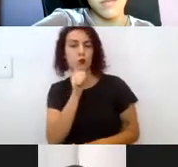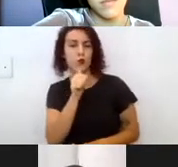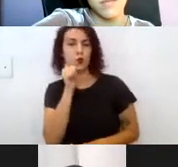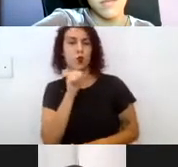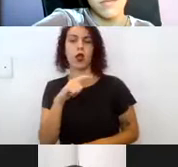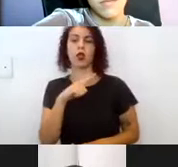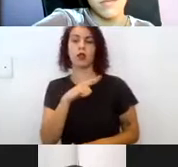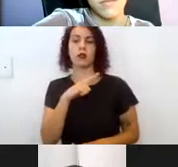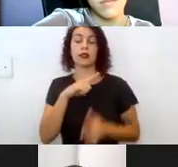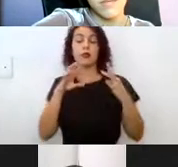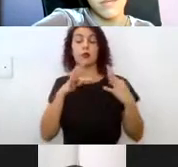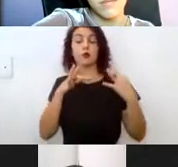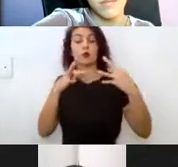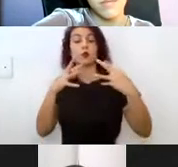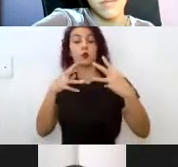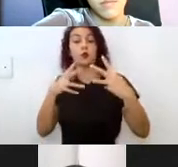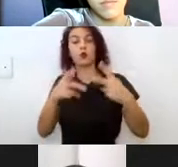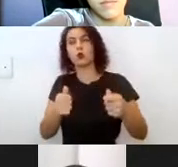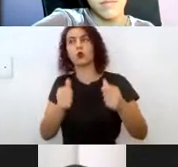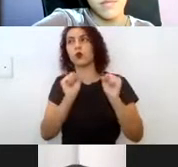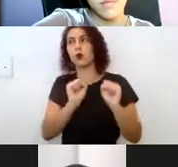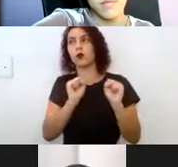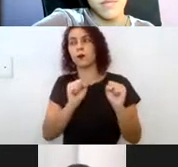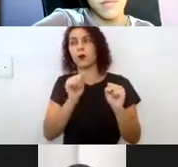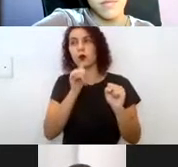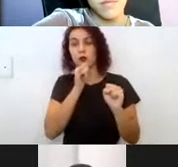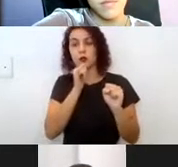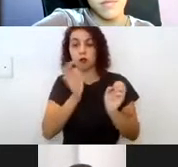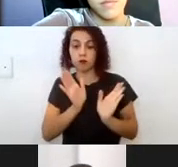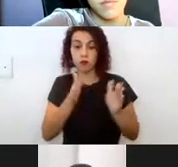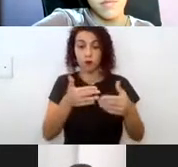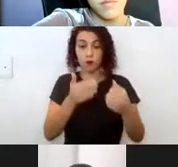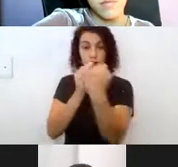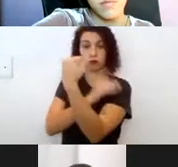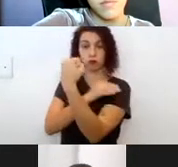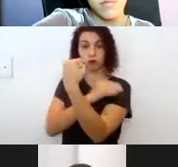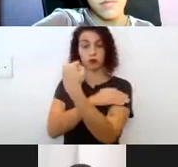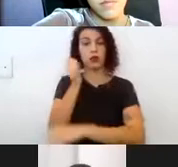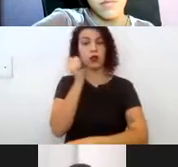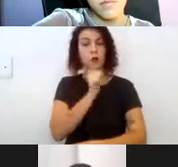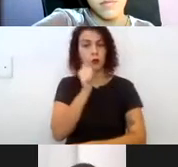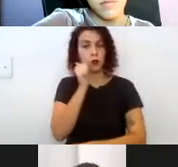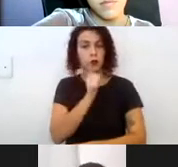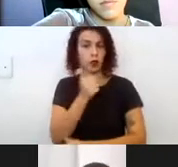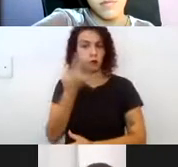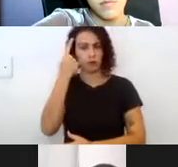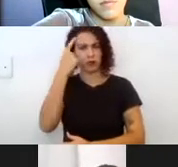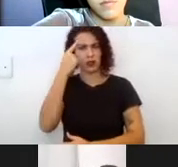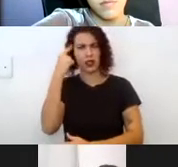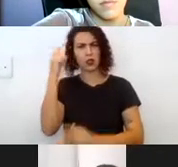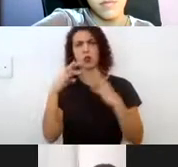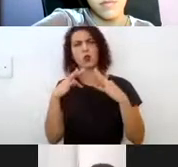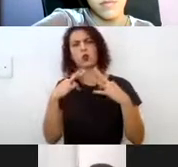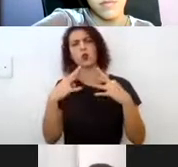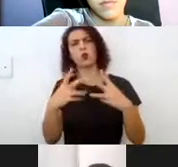vai ter a marcação de tudo que possa nos levar para Um Um Olhar do feminismo da mulher idade pensa em tudo que